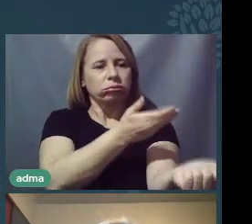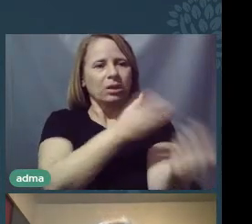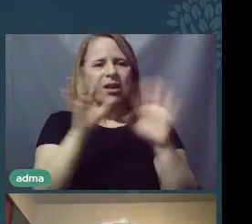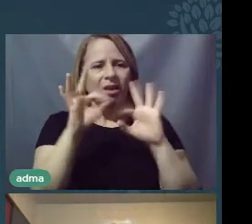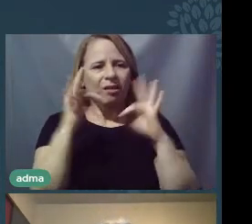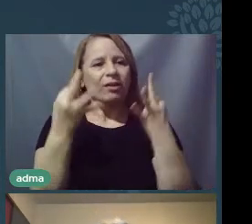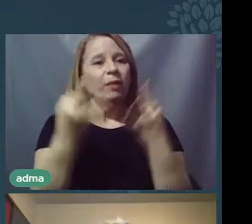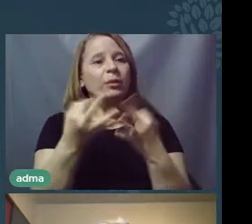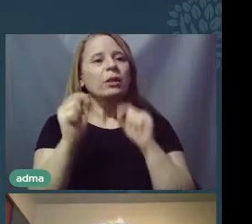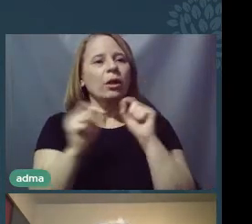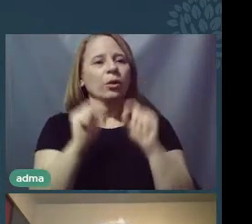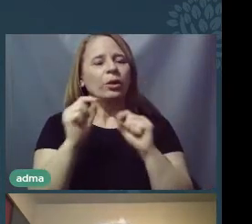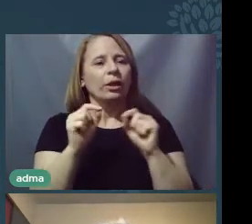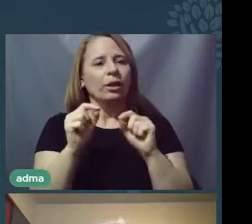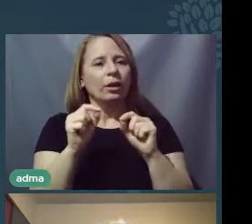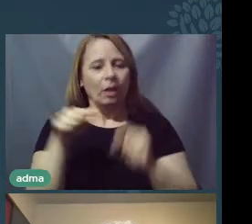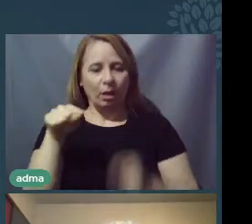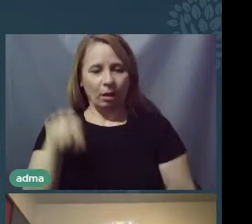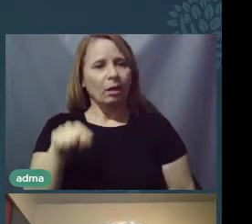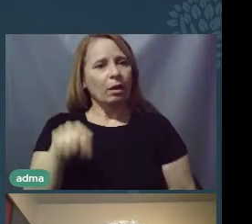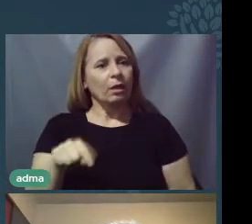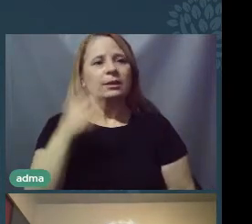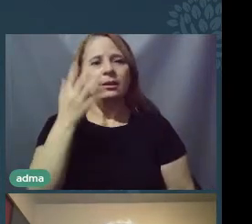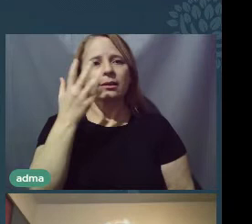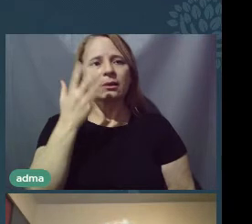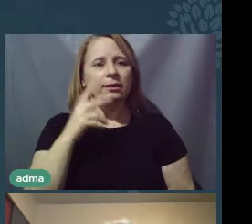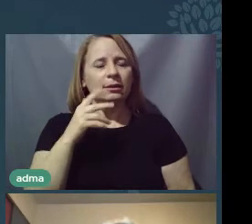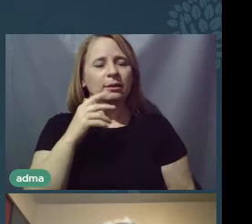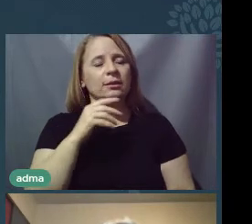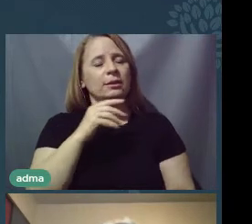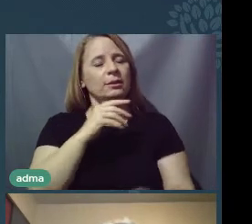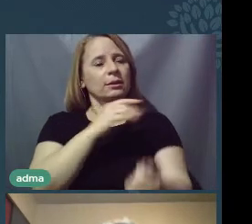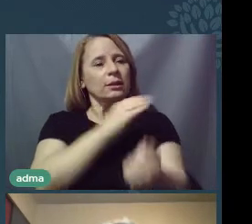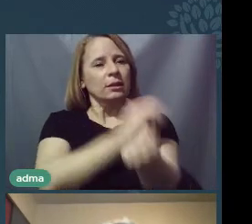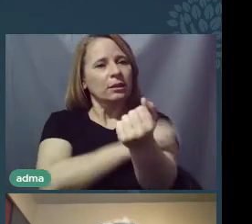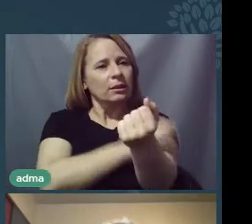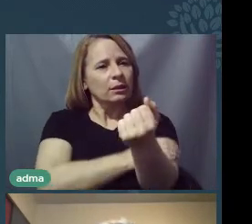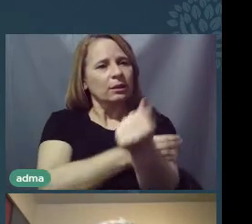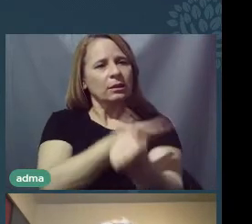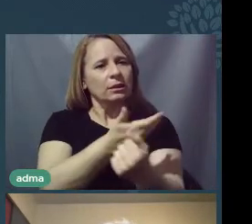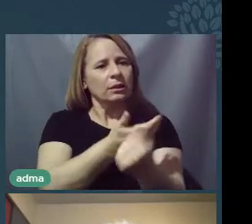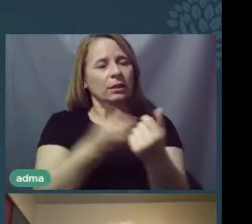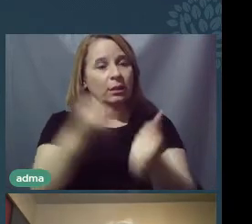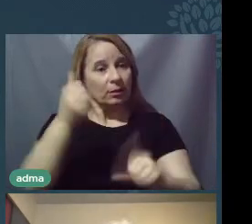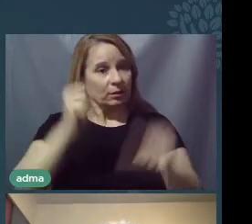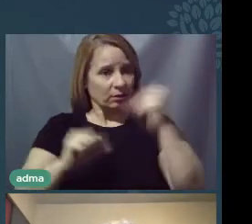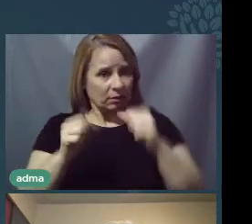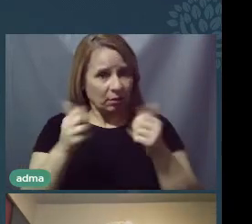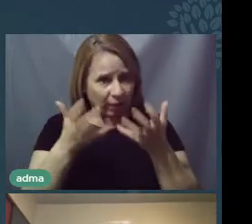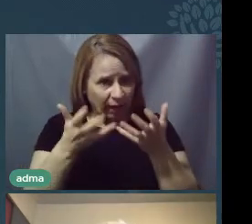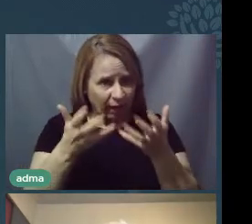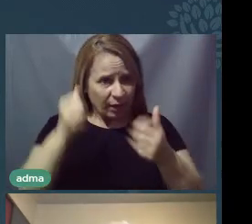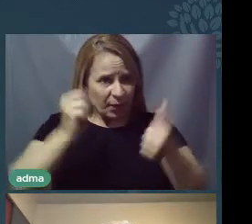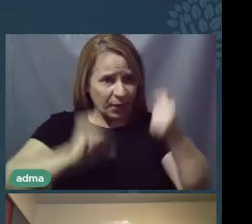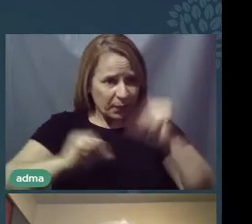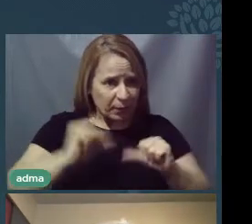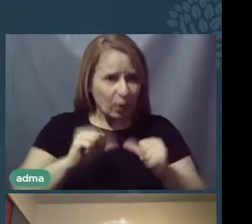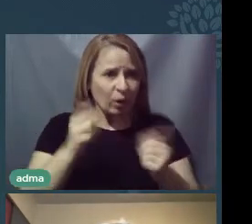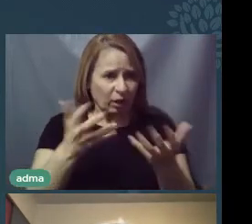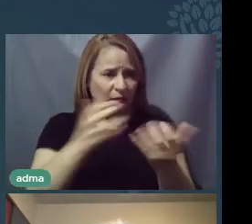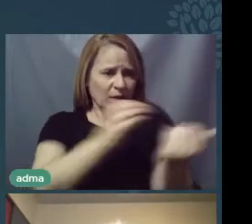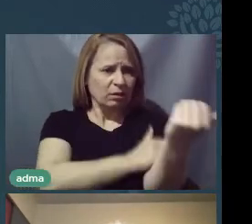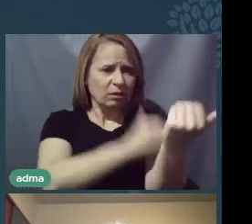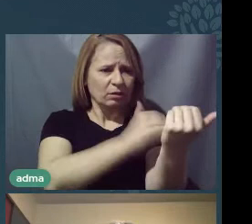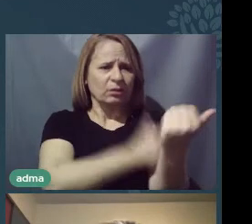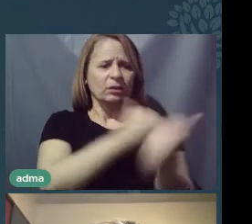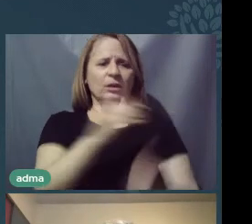que esse indivíduo que tenha hipertensão, que ele tenha crise hipertensiva. Nós não queremos, isso